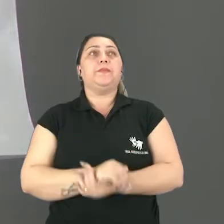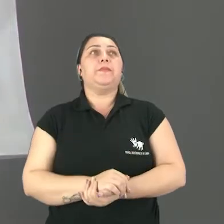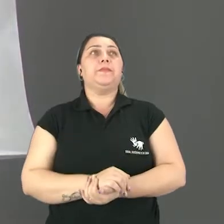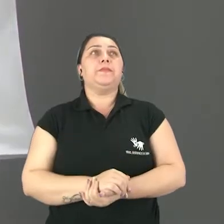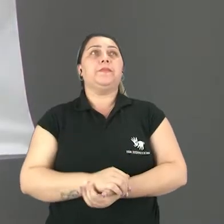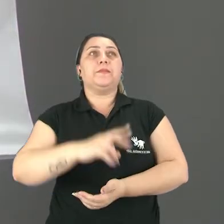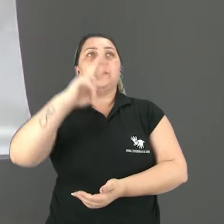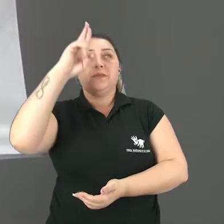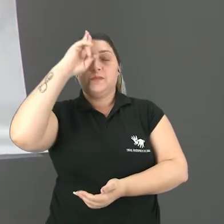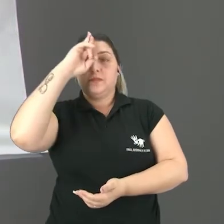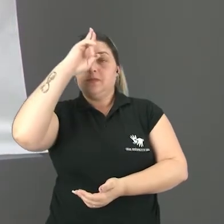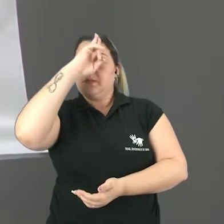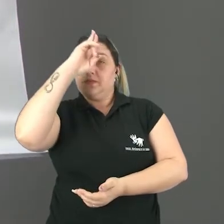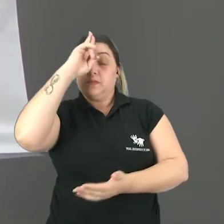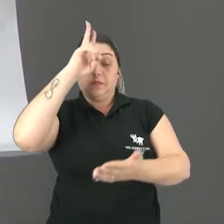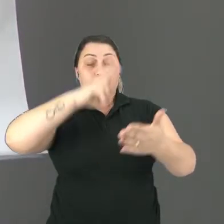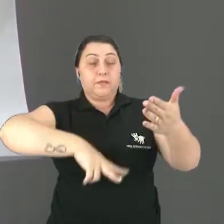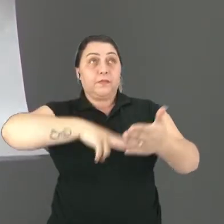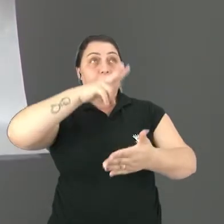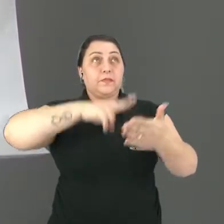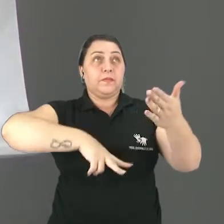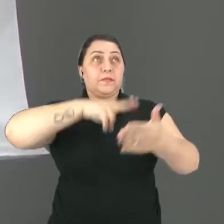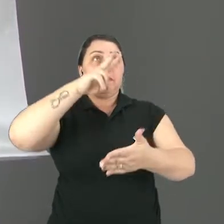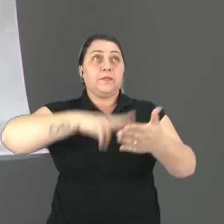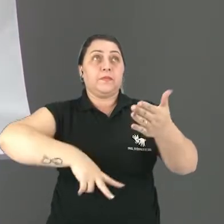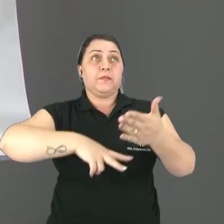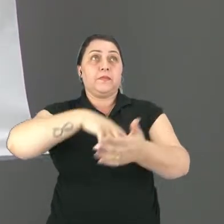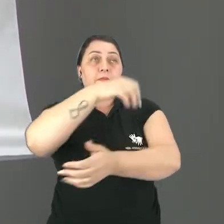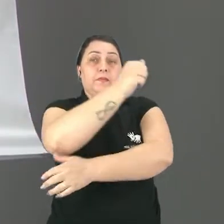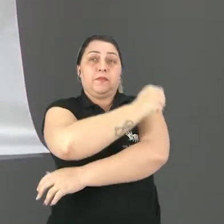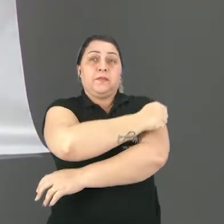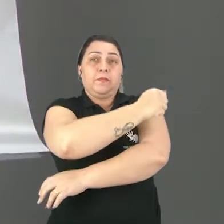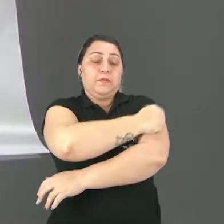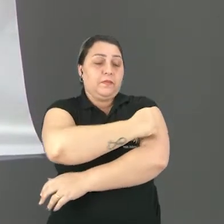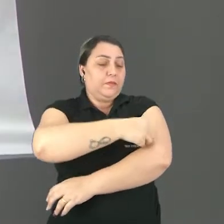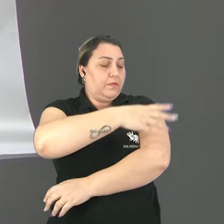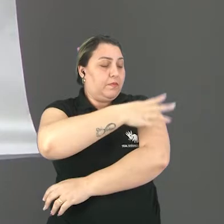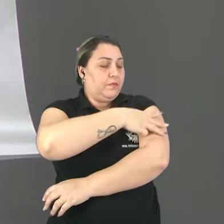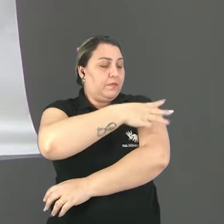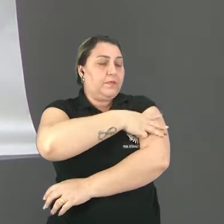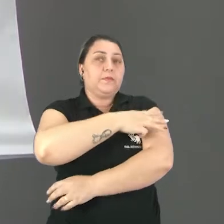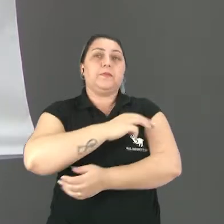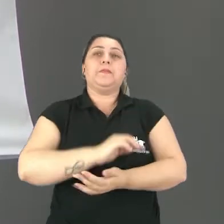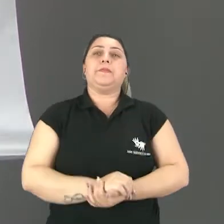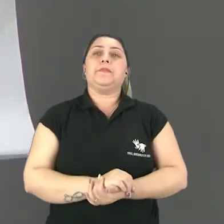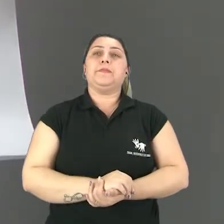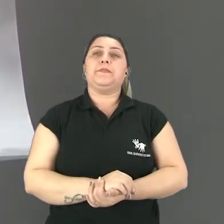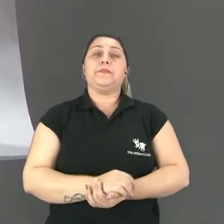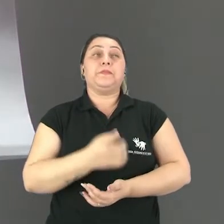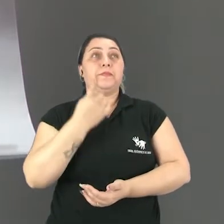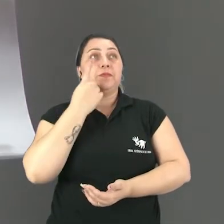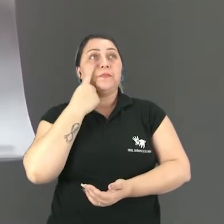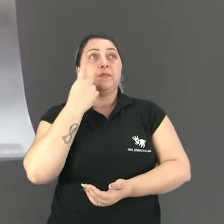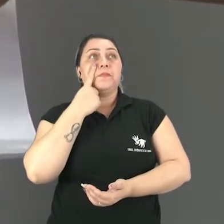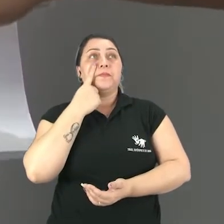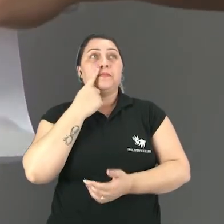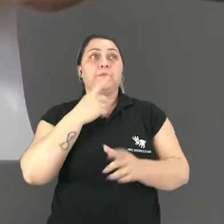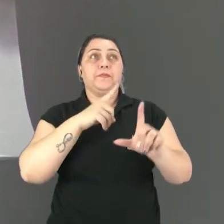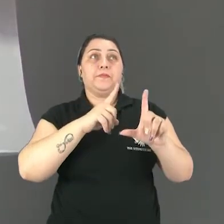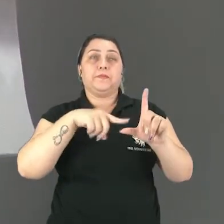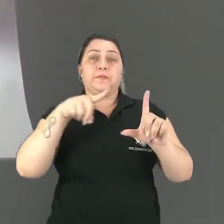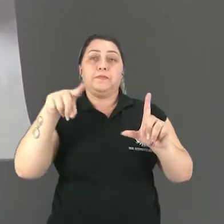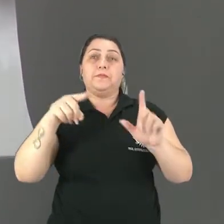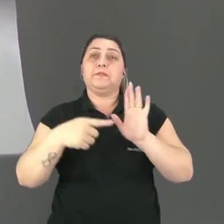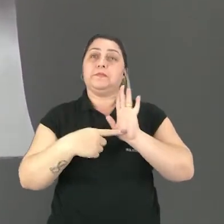essas? Histórias lidas pelos alunos do terceiro ano. Muito bem. Olha só, o gráfico ele vai